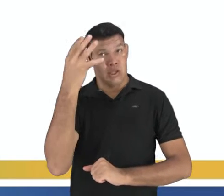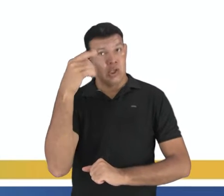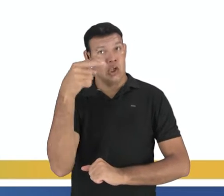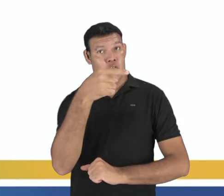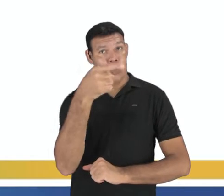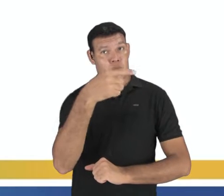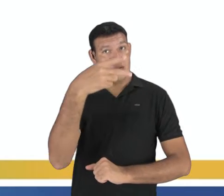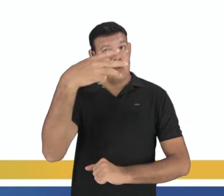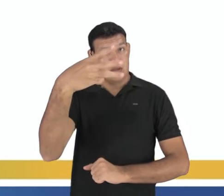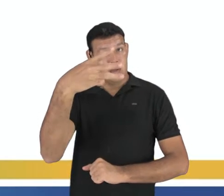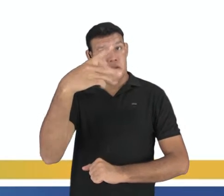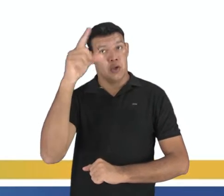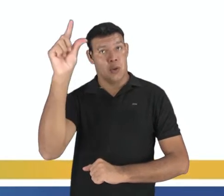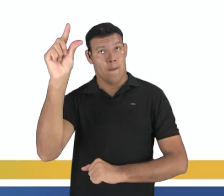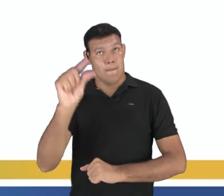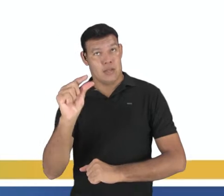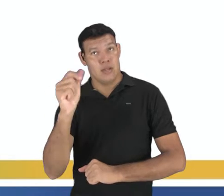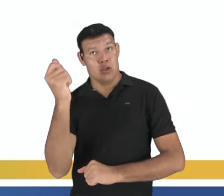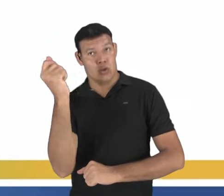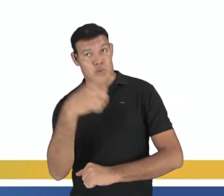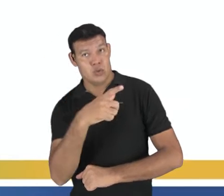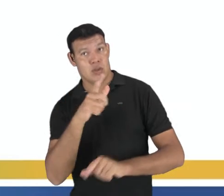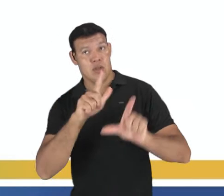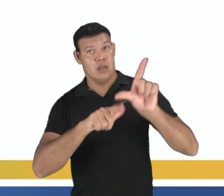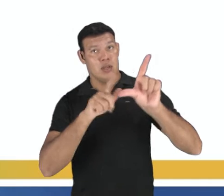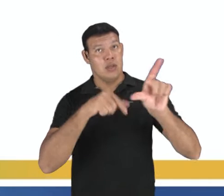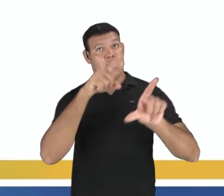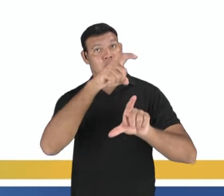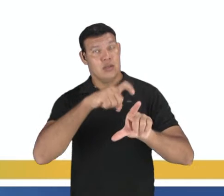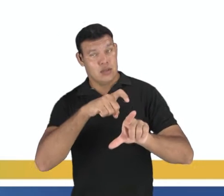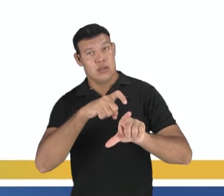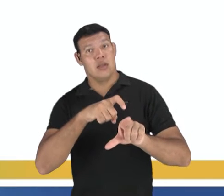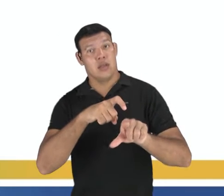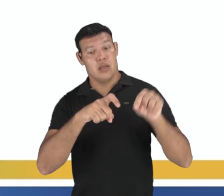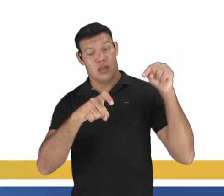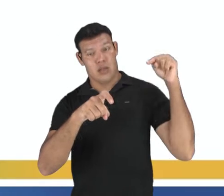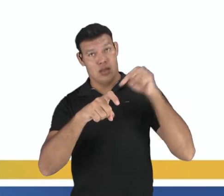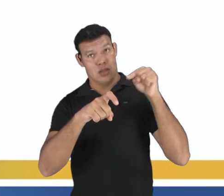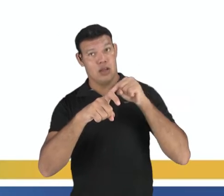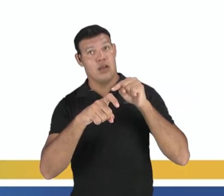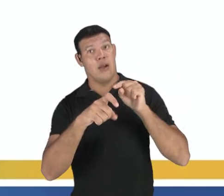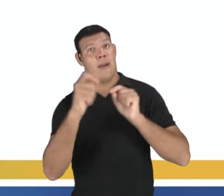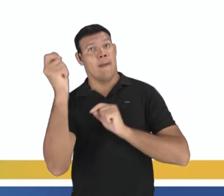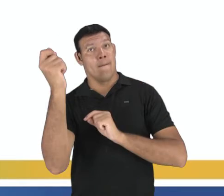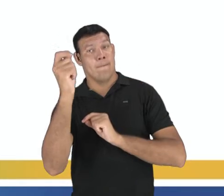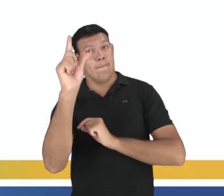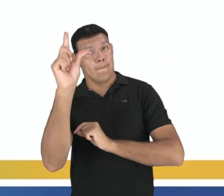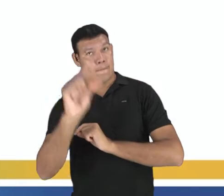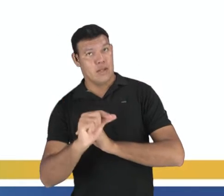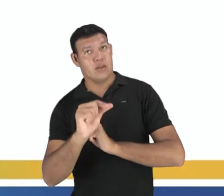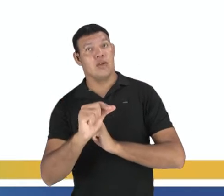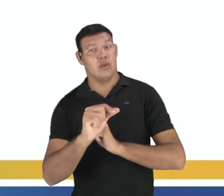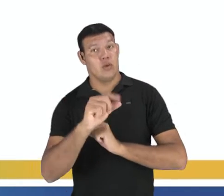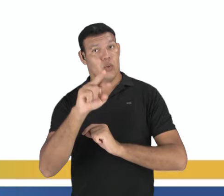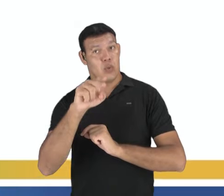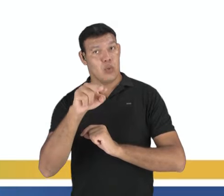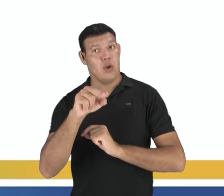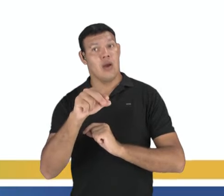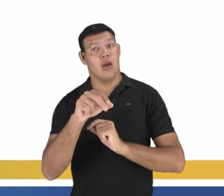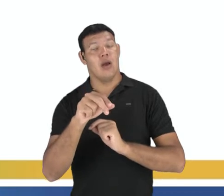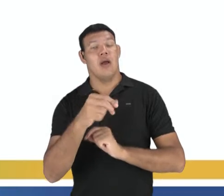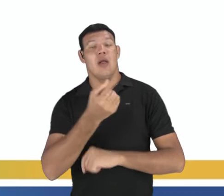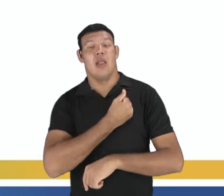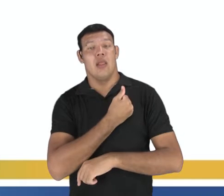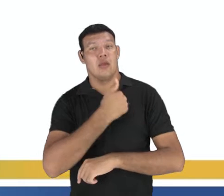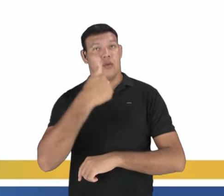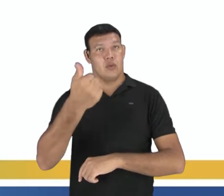é menor que x e esse x é menor ou igual que 1, conforme as condições de existência. Então,